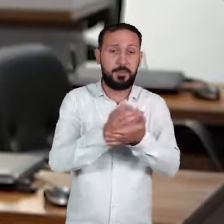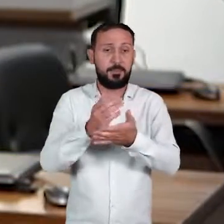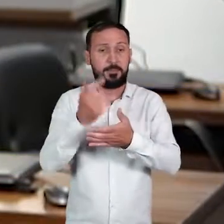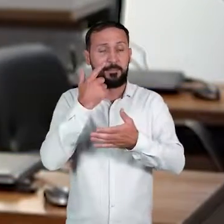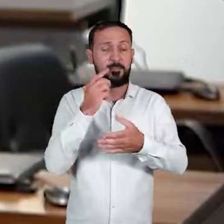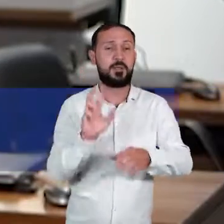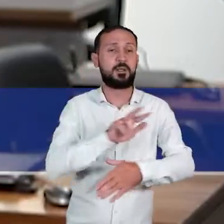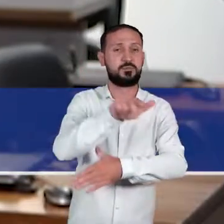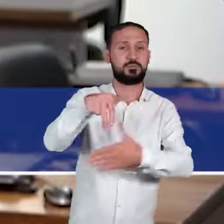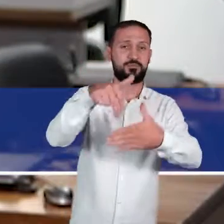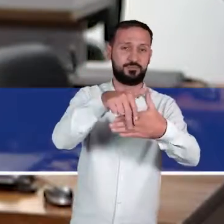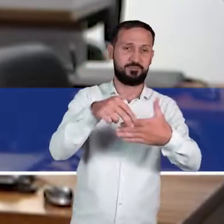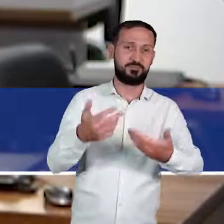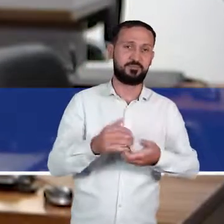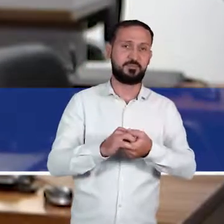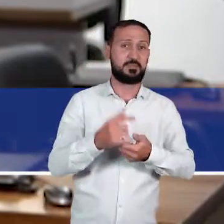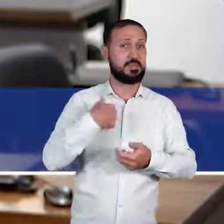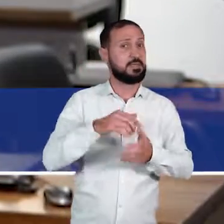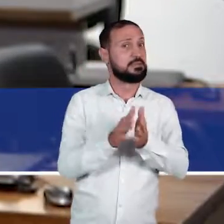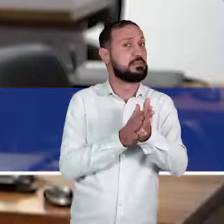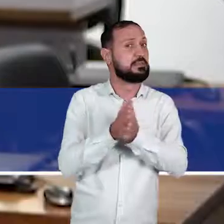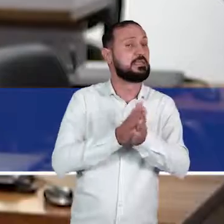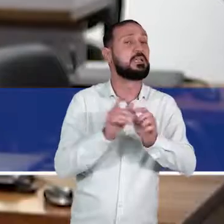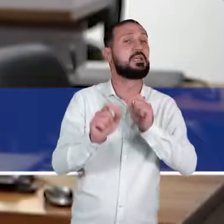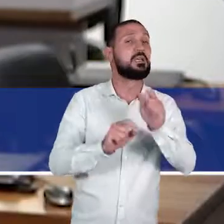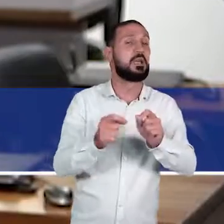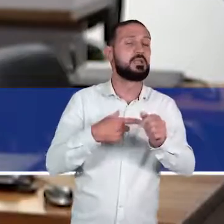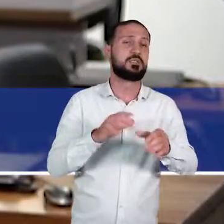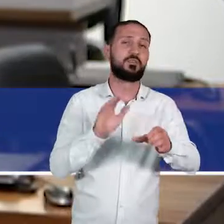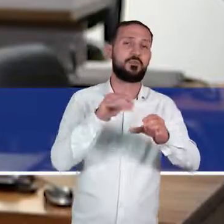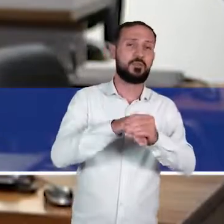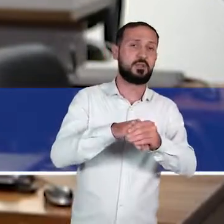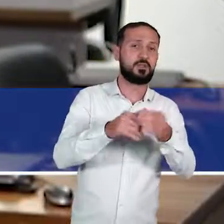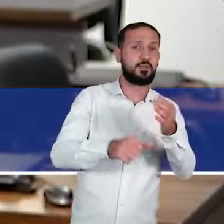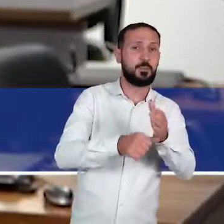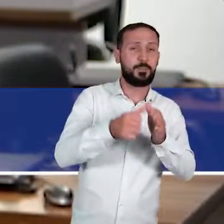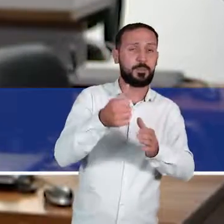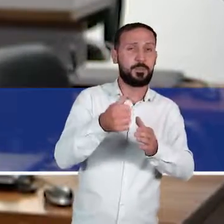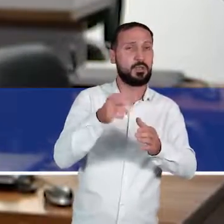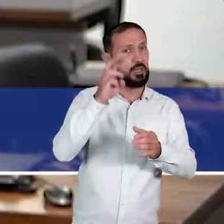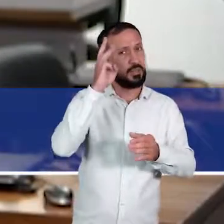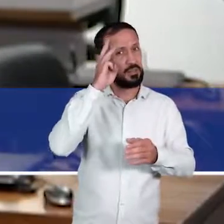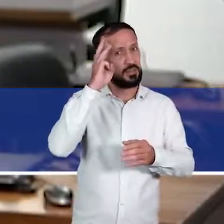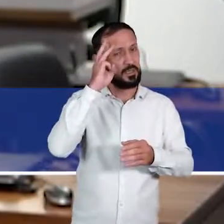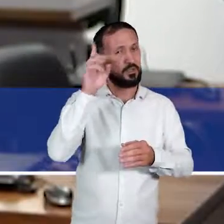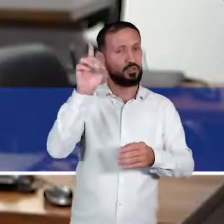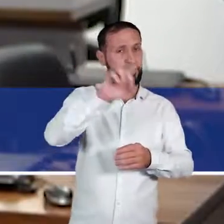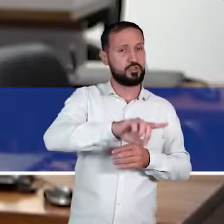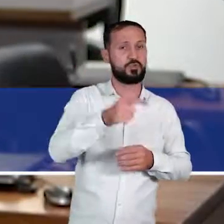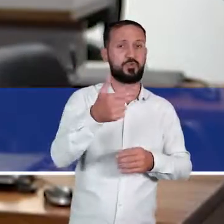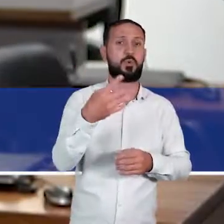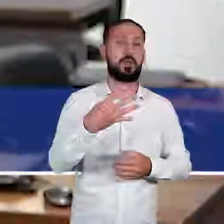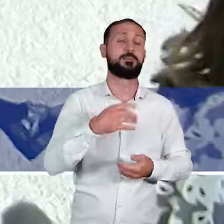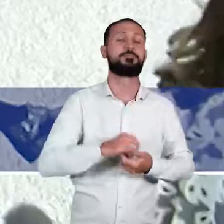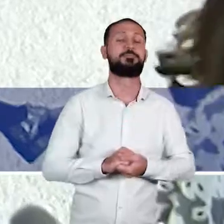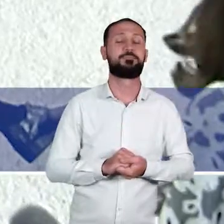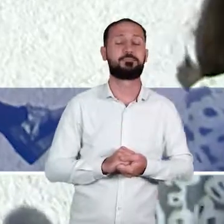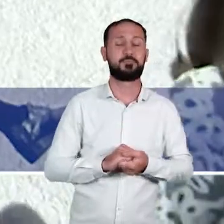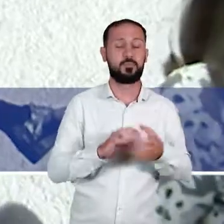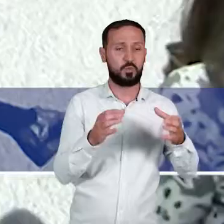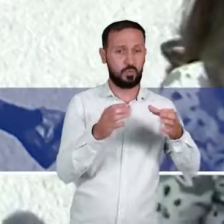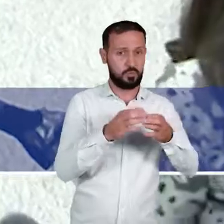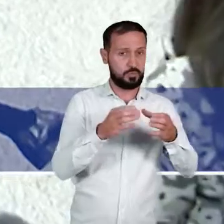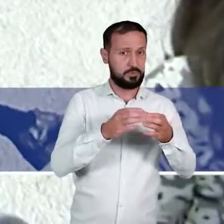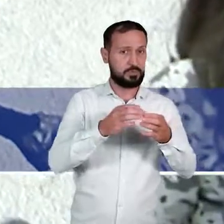no plenário do Senado. A expectativa é de que ela seja votada em primeiro turno na terça-feira, dia 24. Os